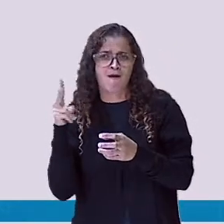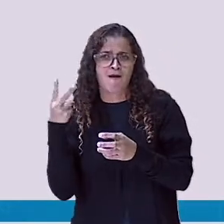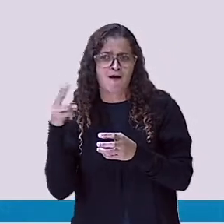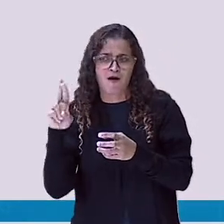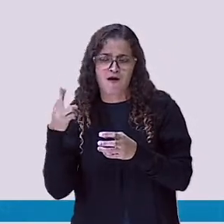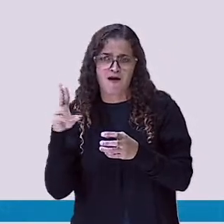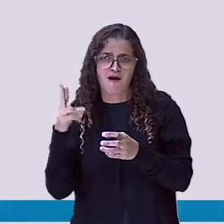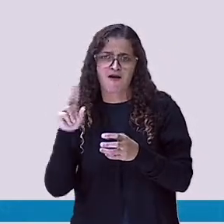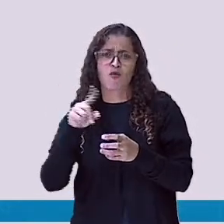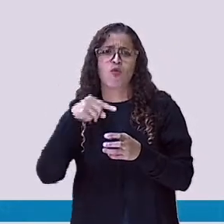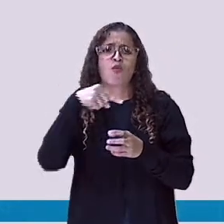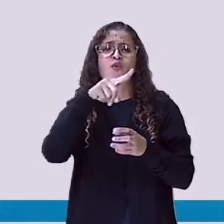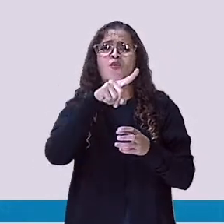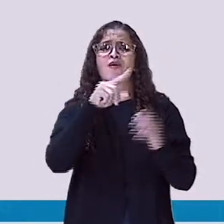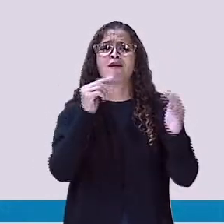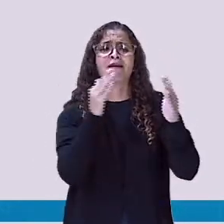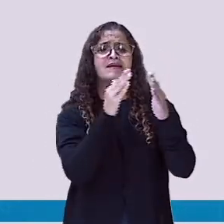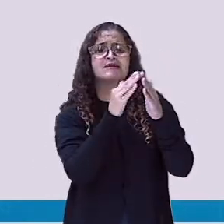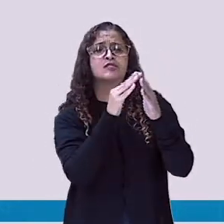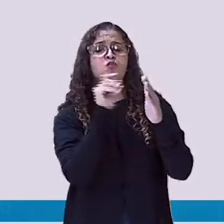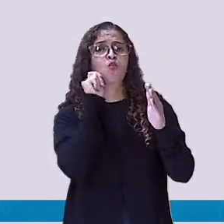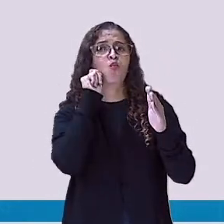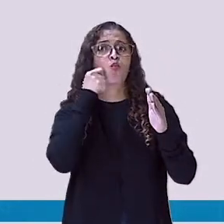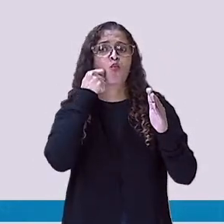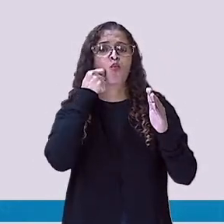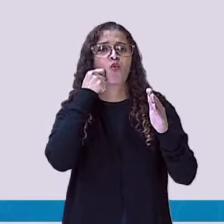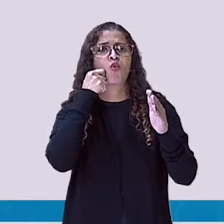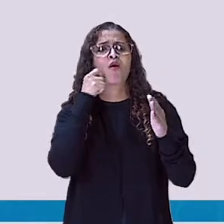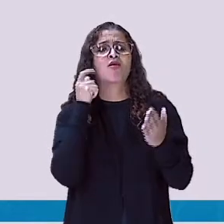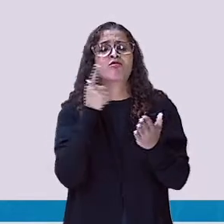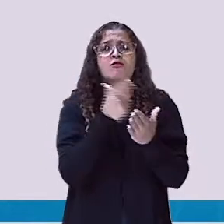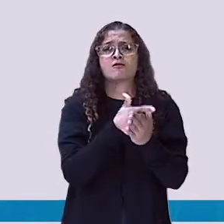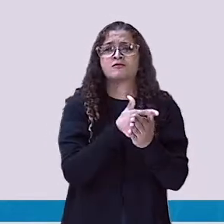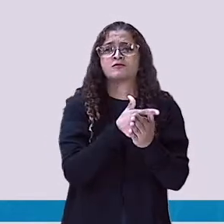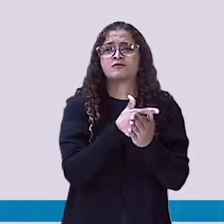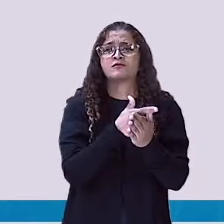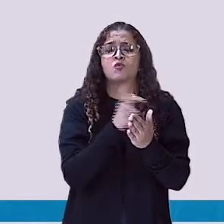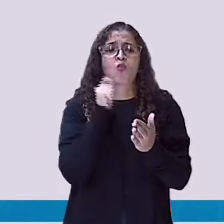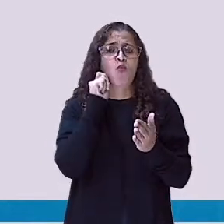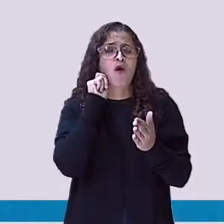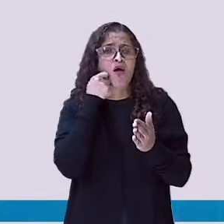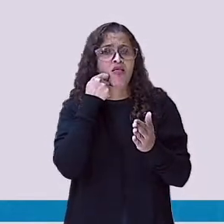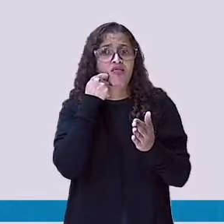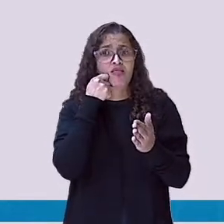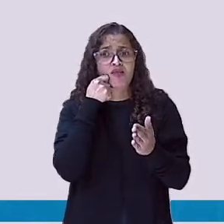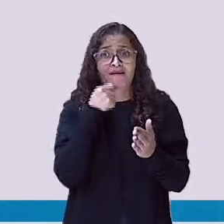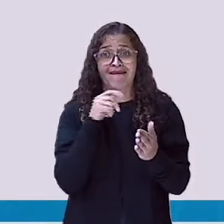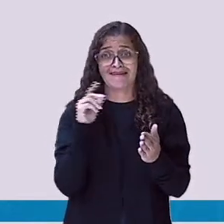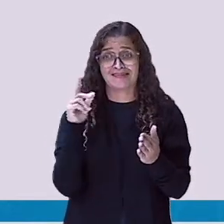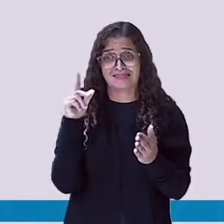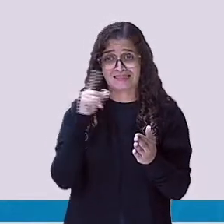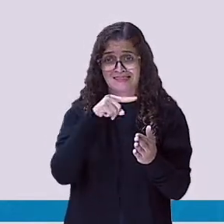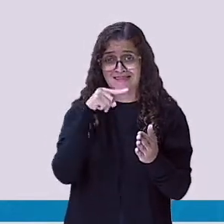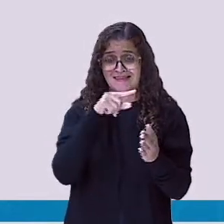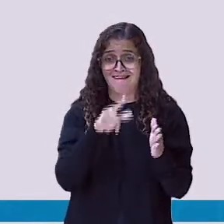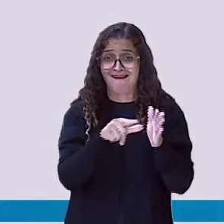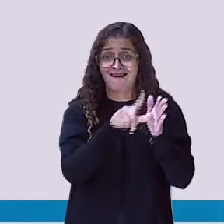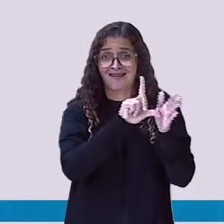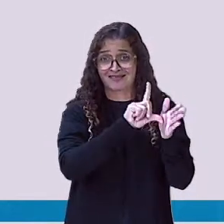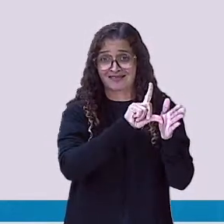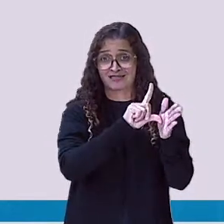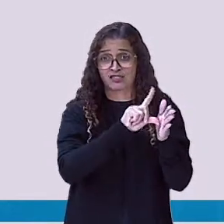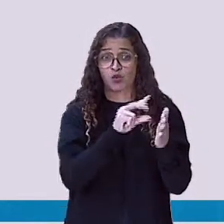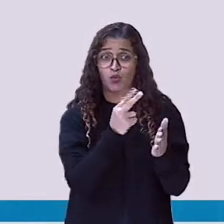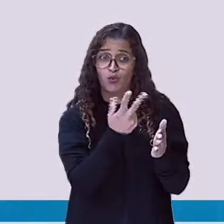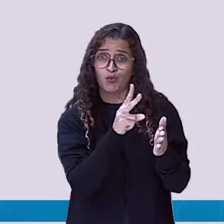o pão, custava R$2. Na outra semana, o preço dobrou.